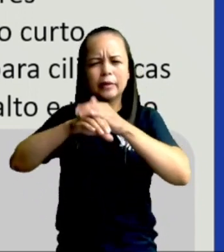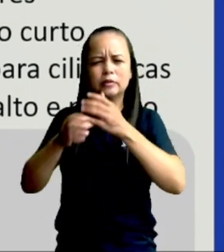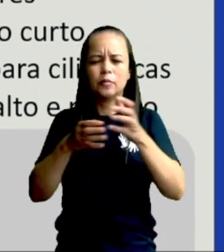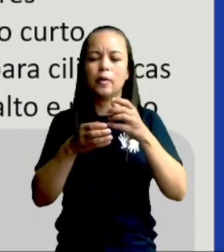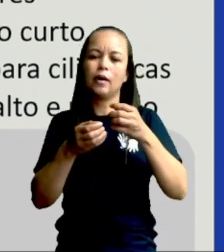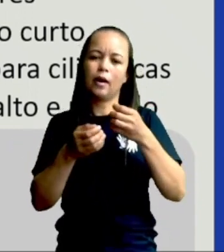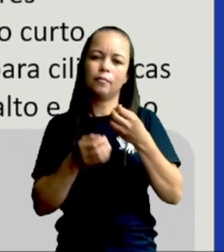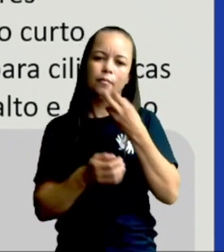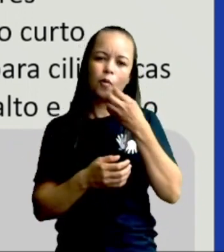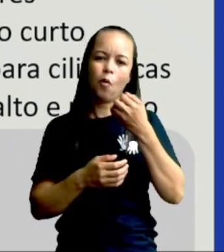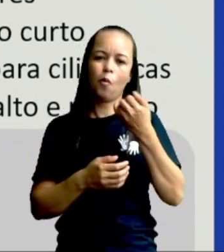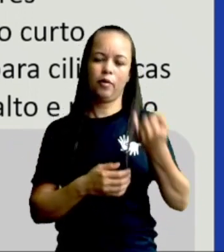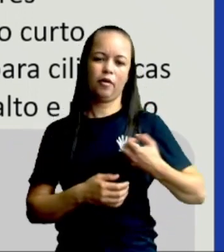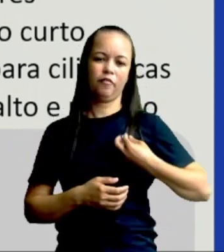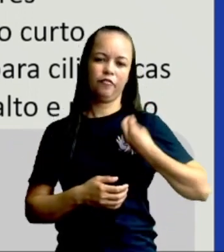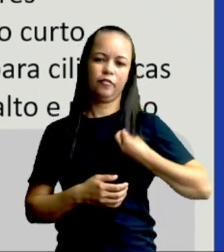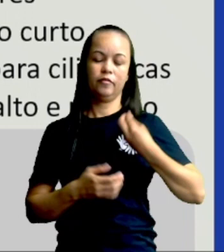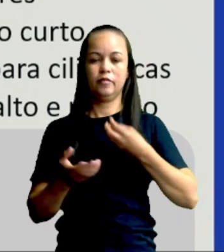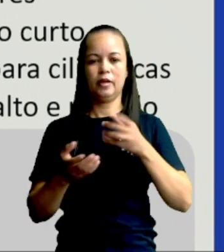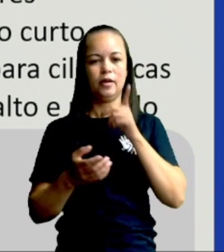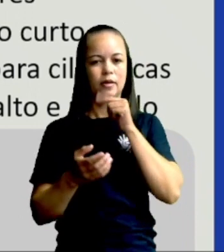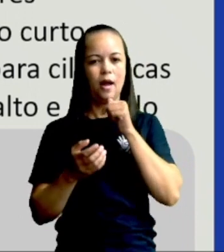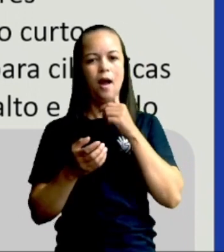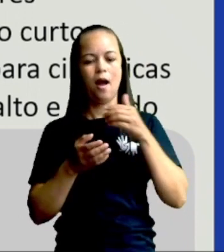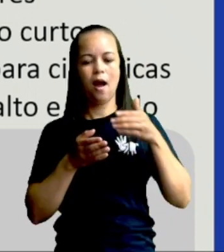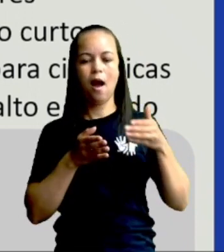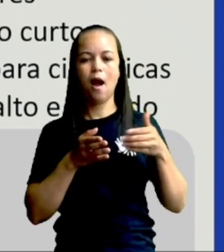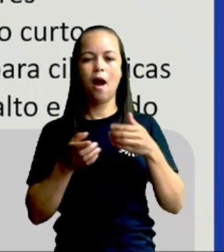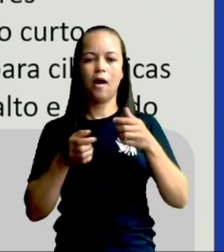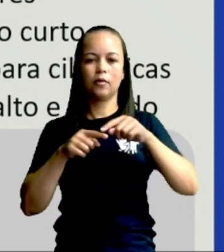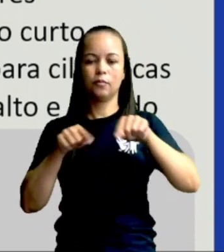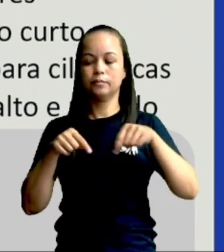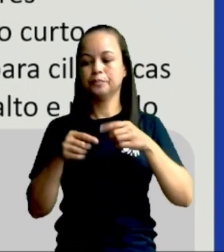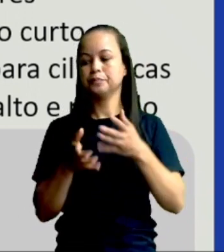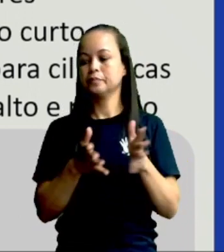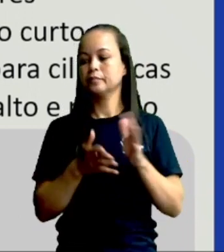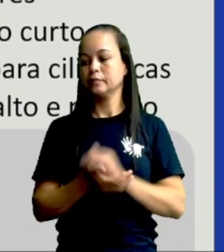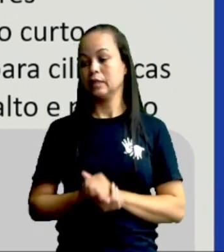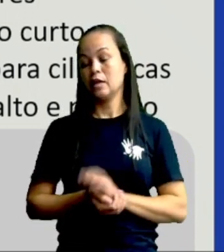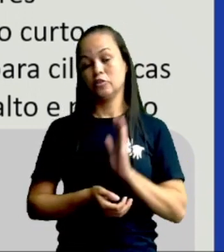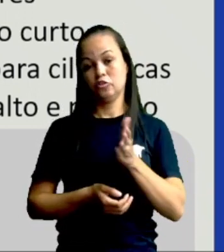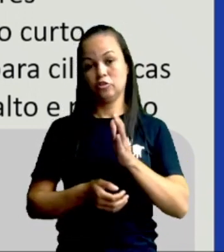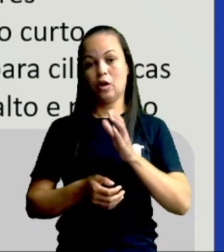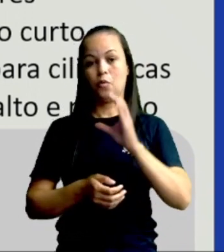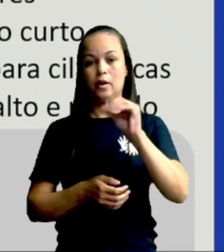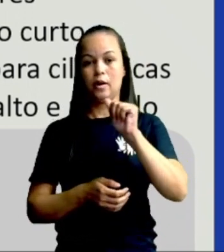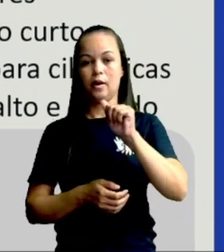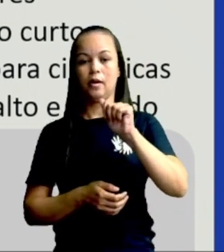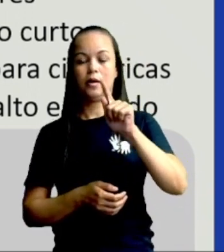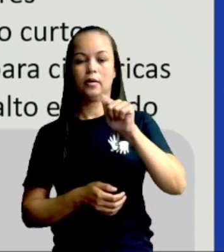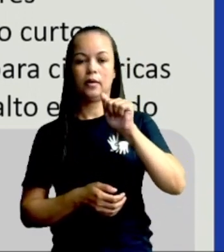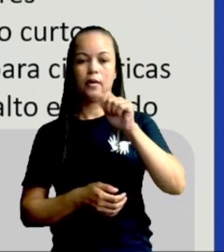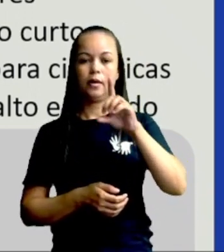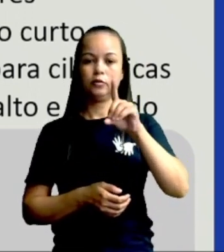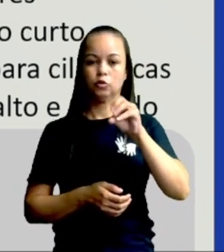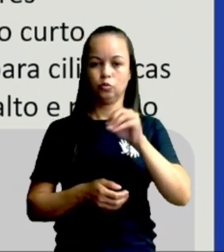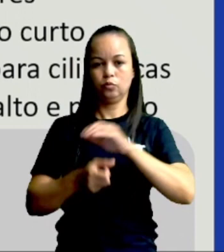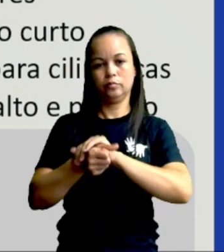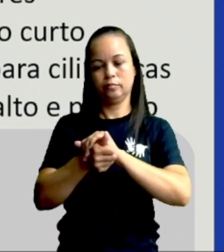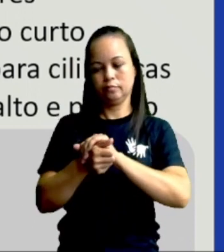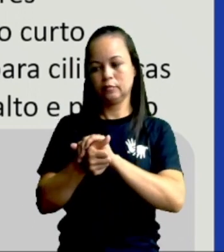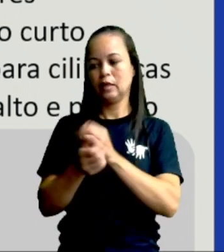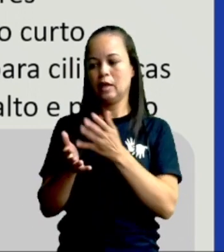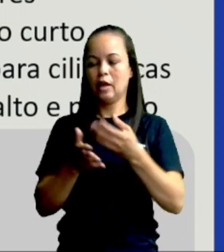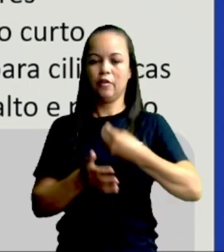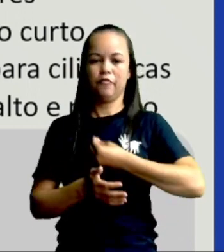água. Já o cágado, esse mais do rio, eles são semi-aquáticos, eles vivem em rios, em lagoas, e